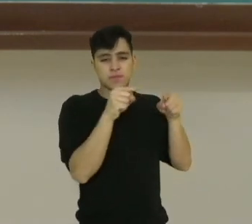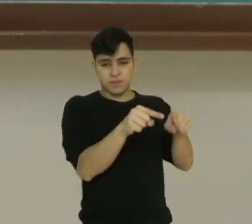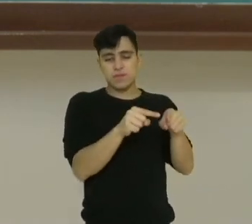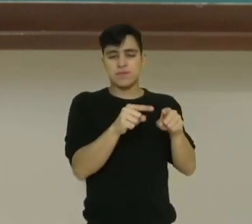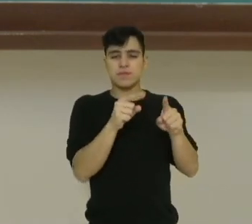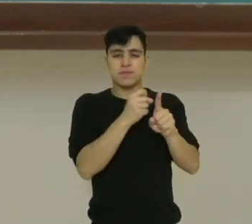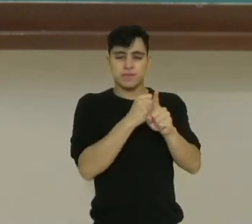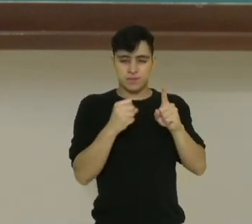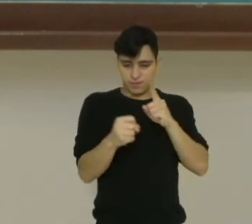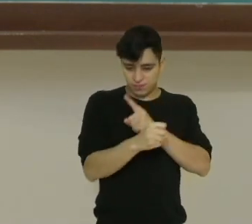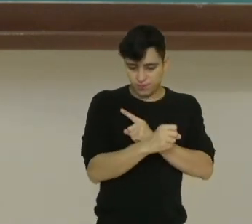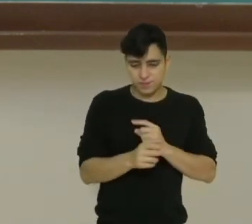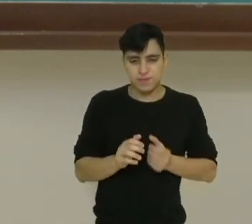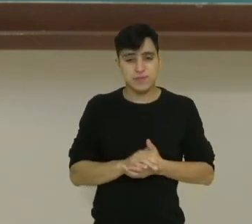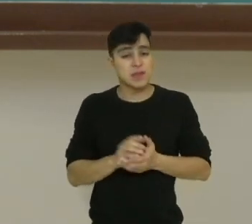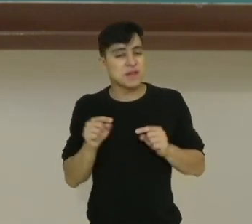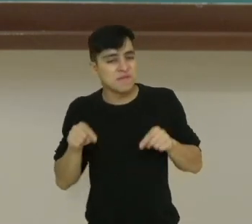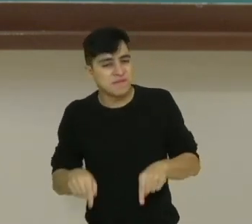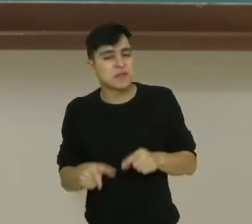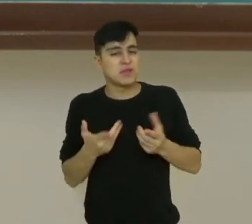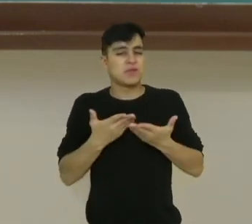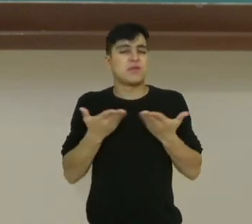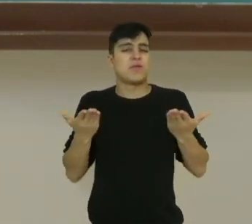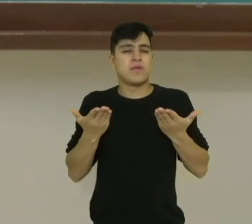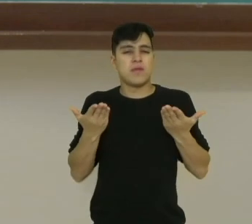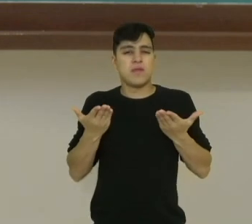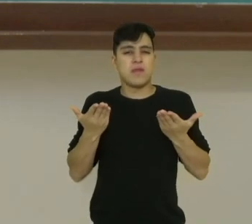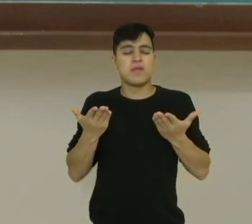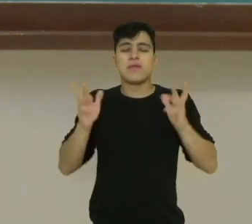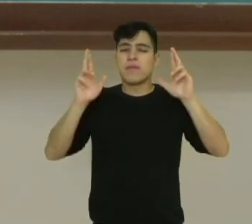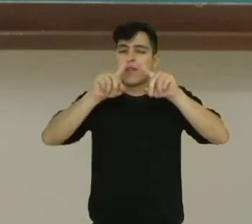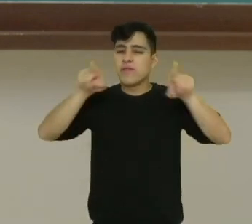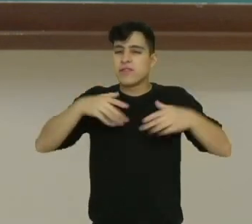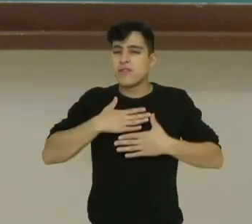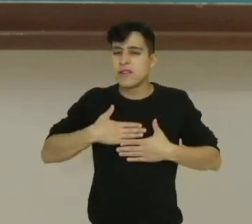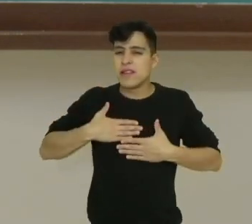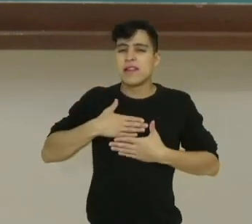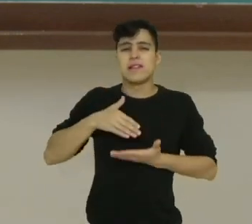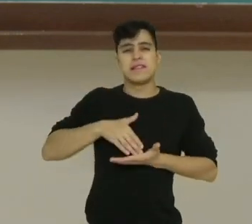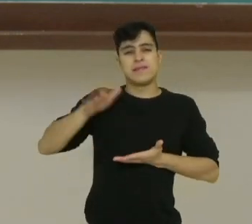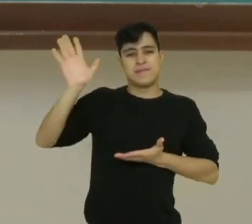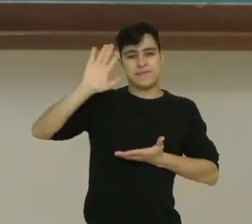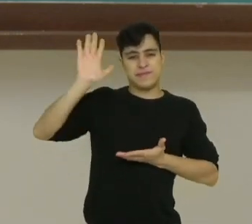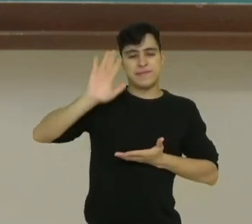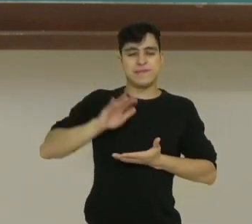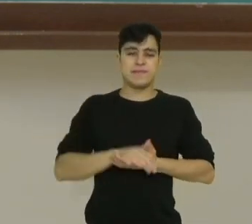essa civilização. Foi isso que nós vimos nessa aula, eu espero que vocês tenham gostado e até a próxima.